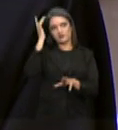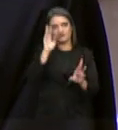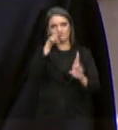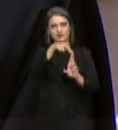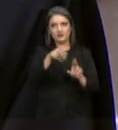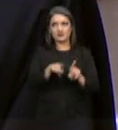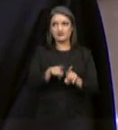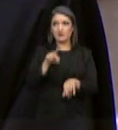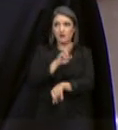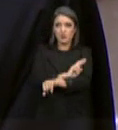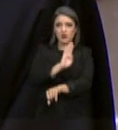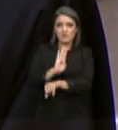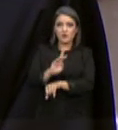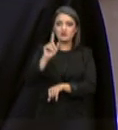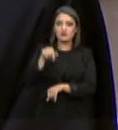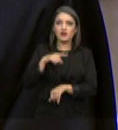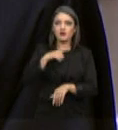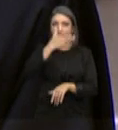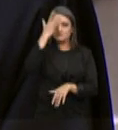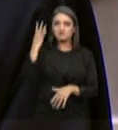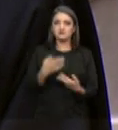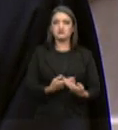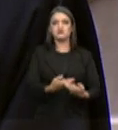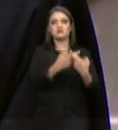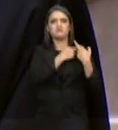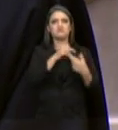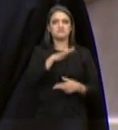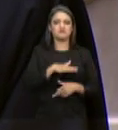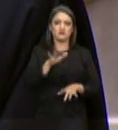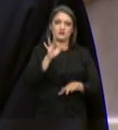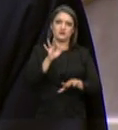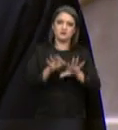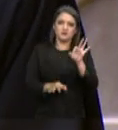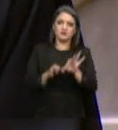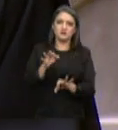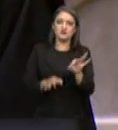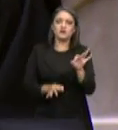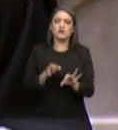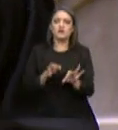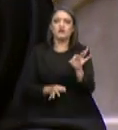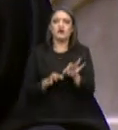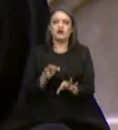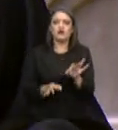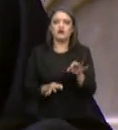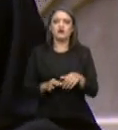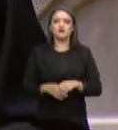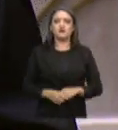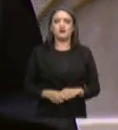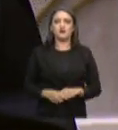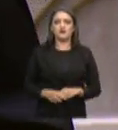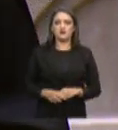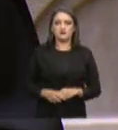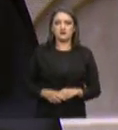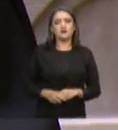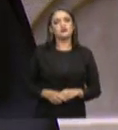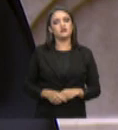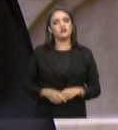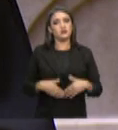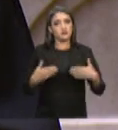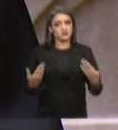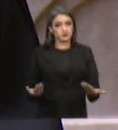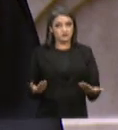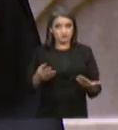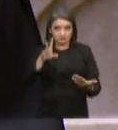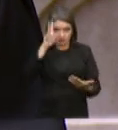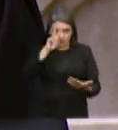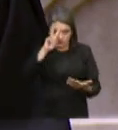Brilhante capacidade de ser a Vanguarda do mundo jurídico sem perder de vista a importância das transformações do tempo presente Como já firmei